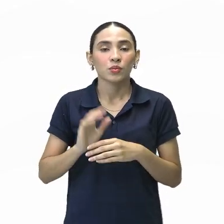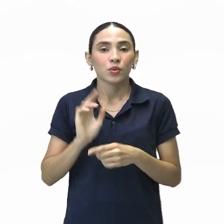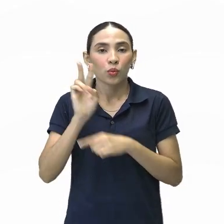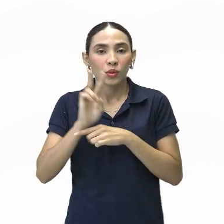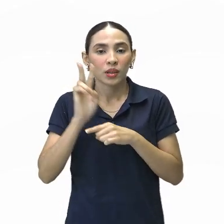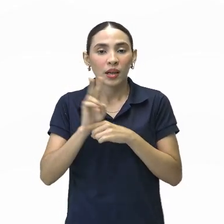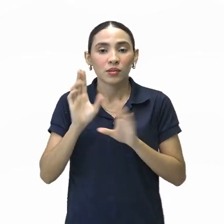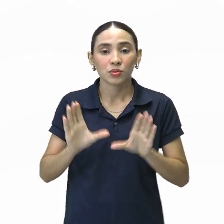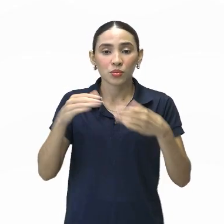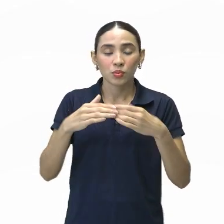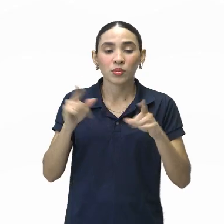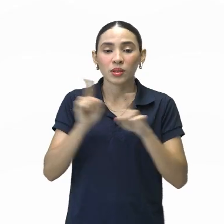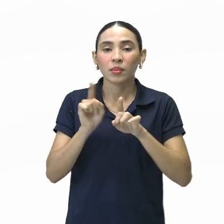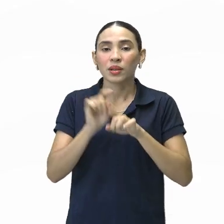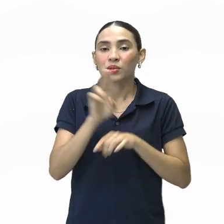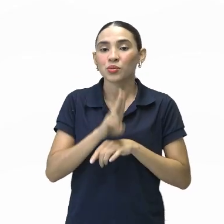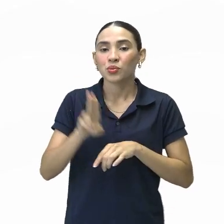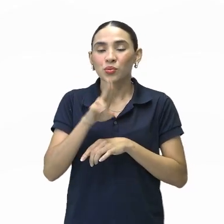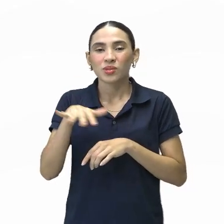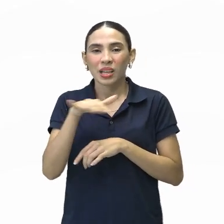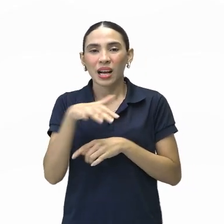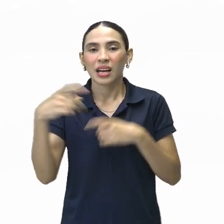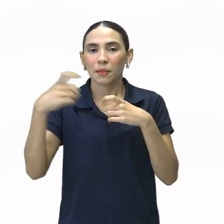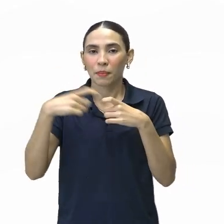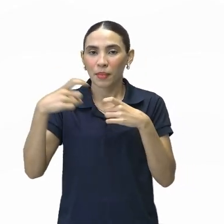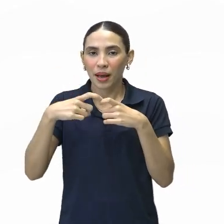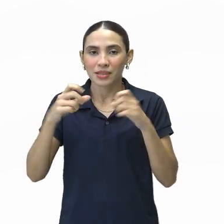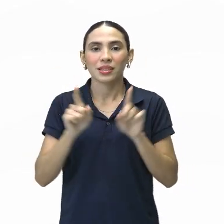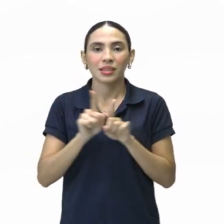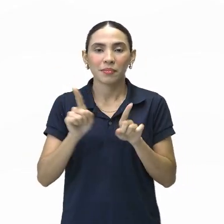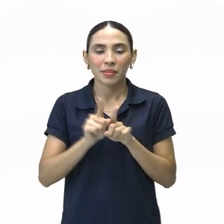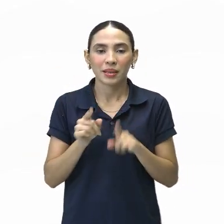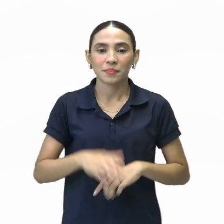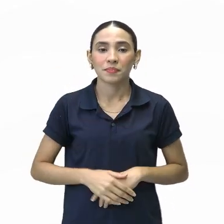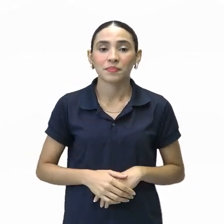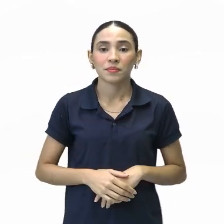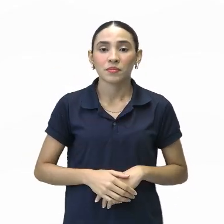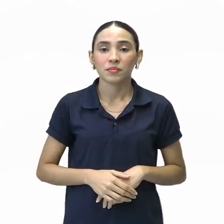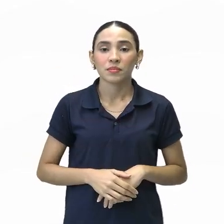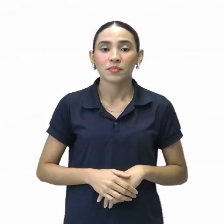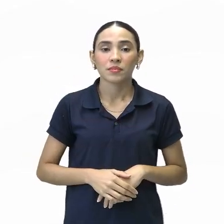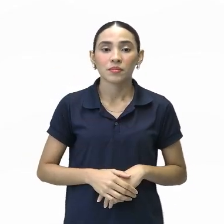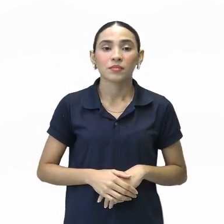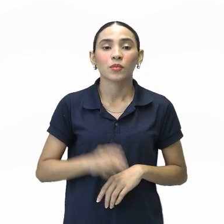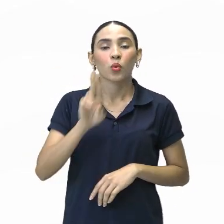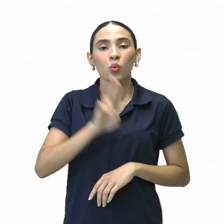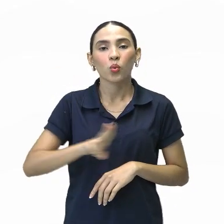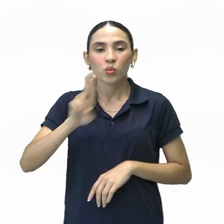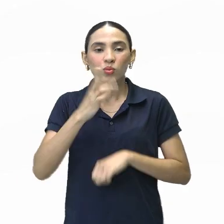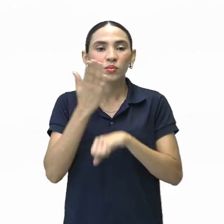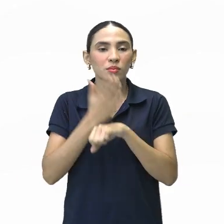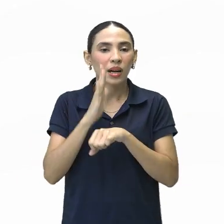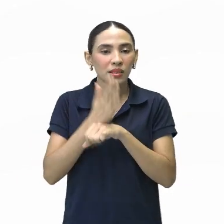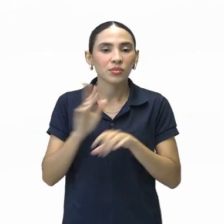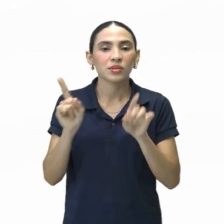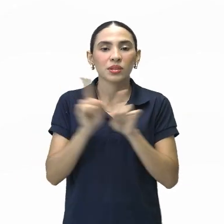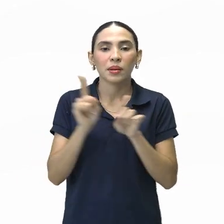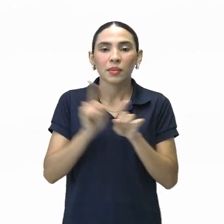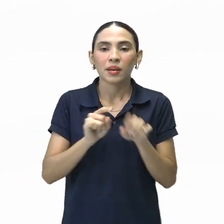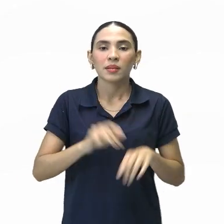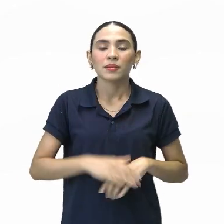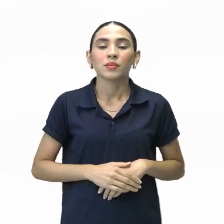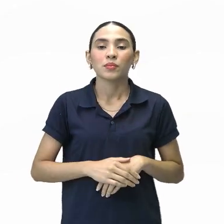espécies e aplicações na medicina. Temos também aplicações práticas